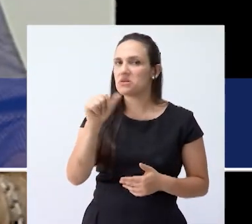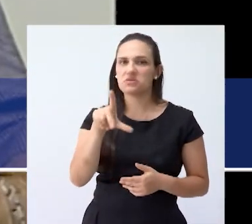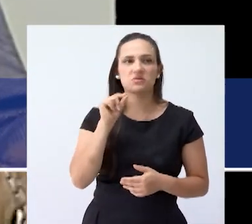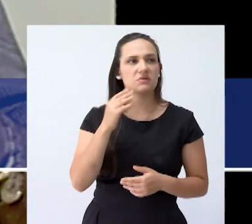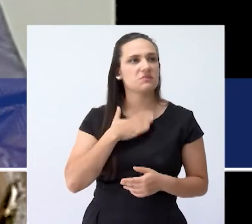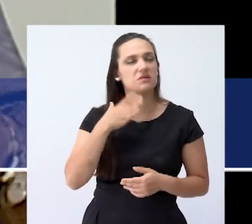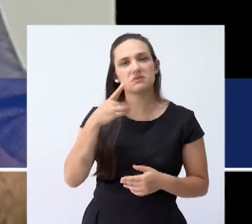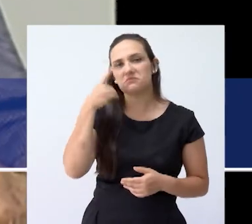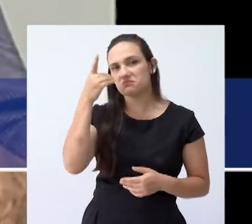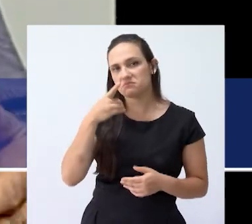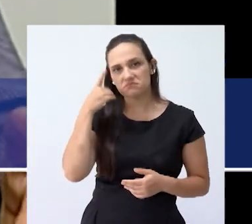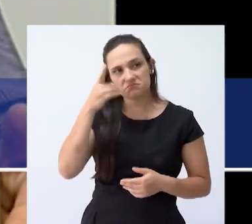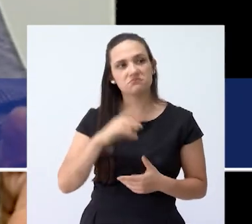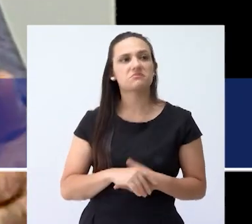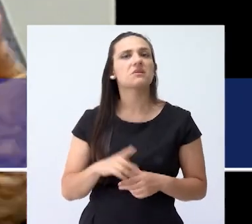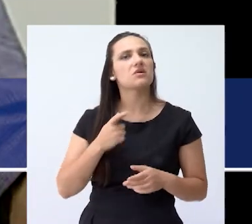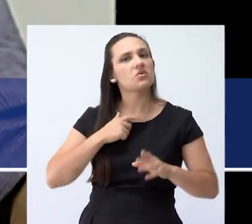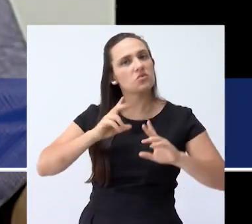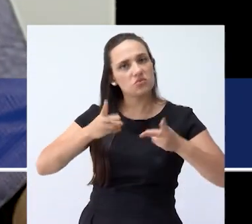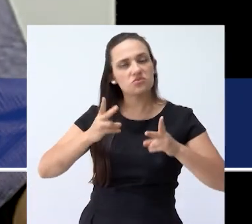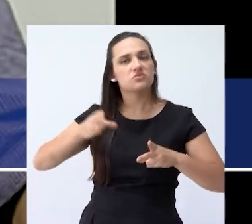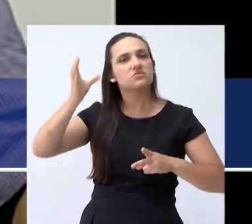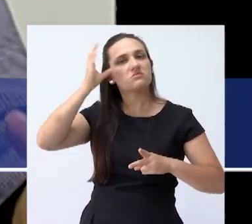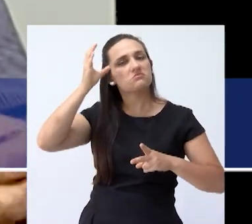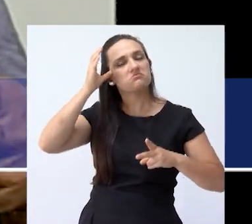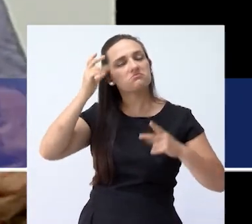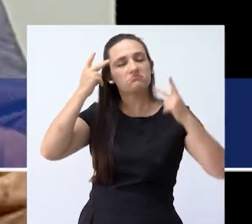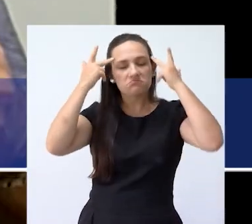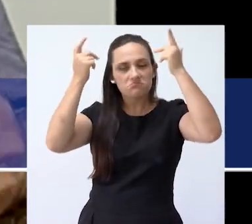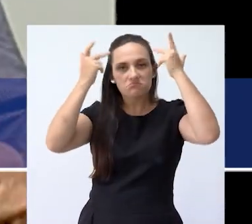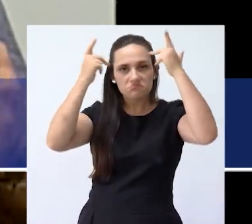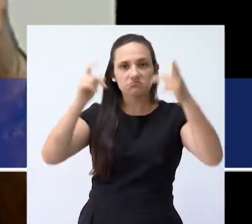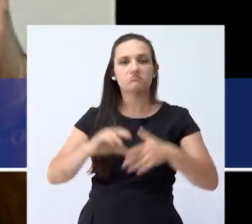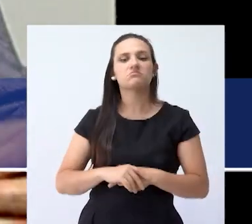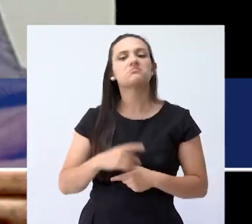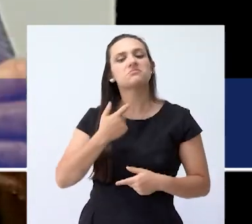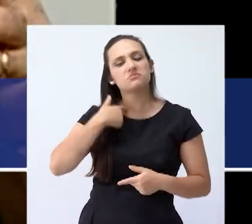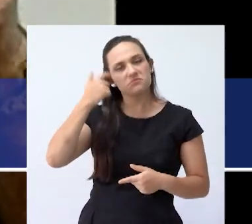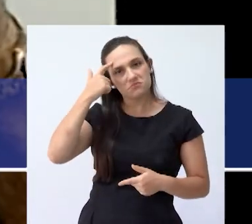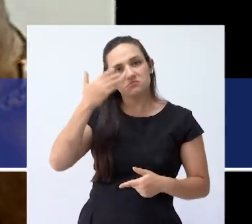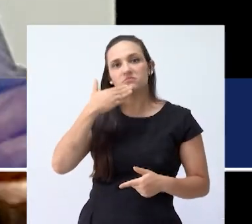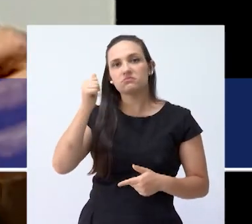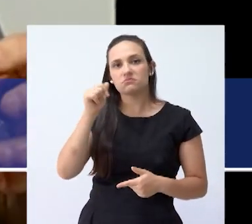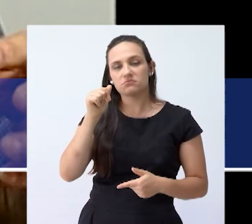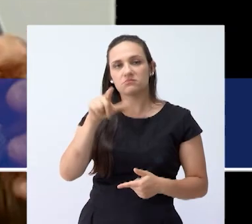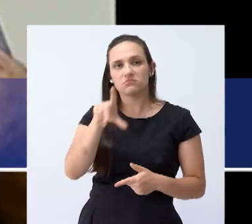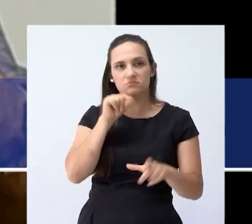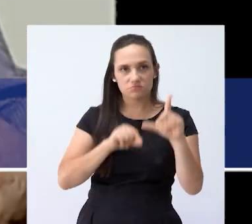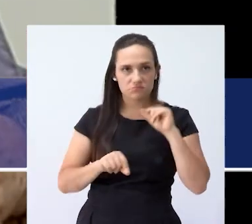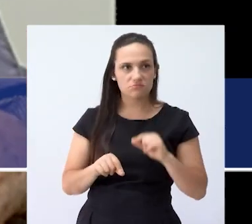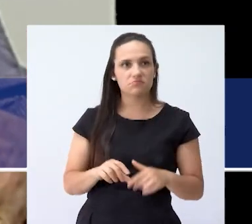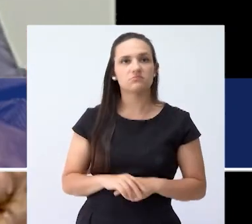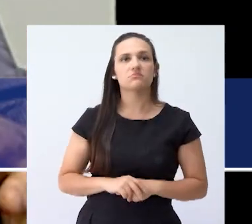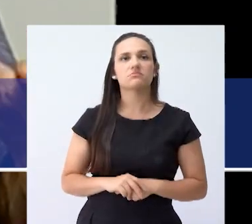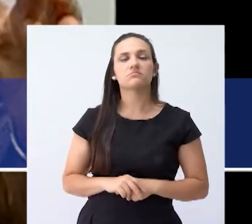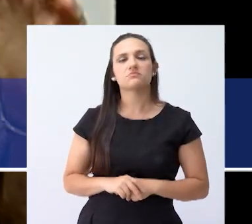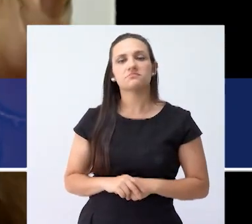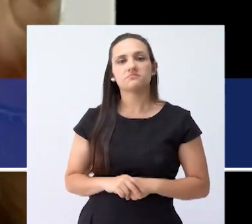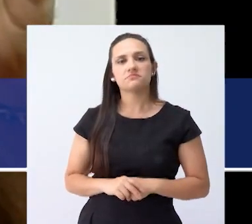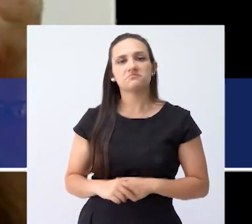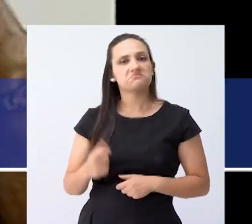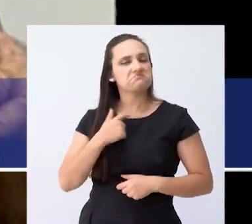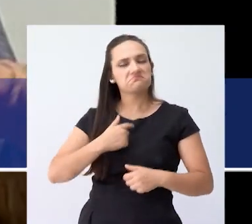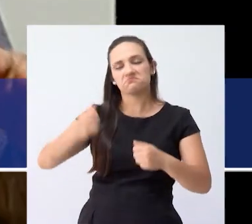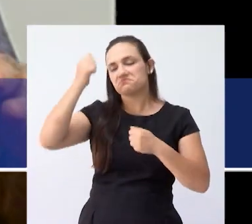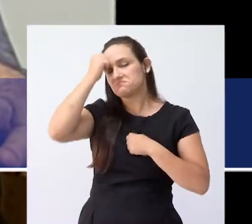fiz na época entendendo que fosse certo. Então eu procurei seguir a minha consciência, aquilo que eu entendia ser o caminho que eu